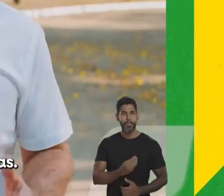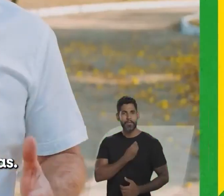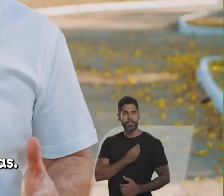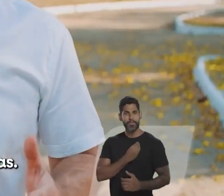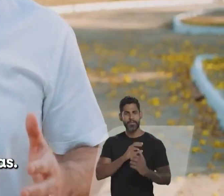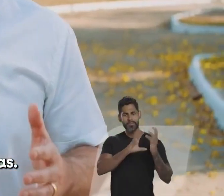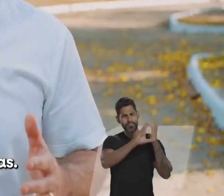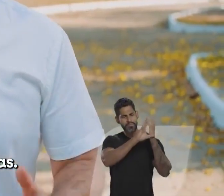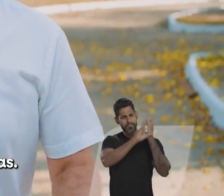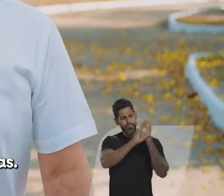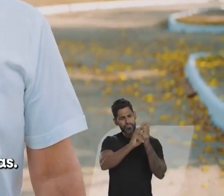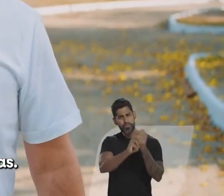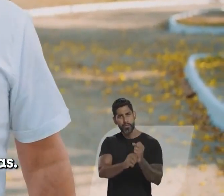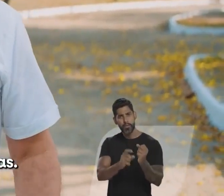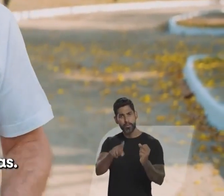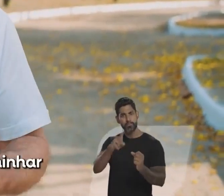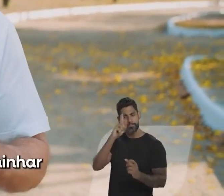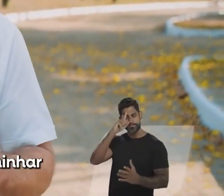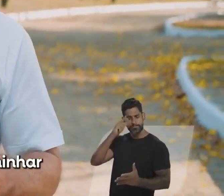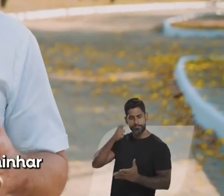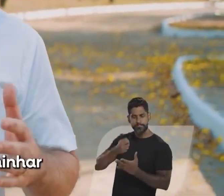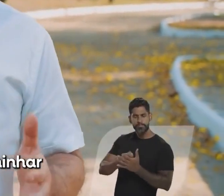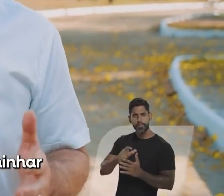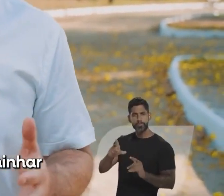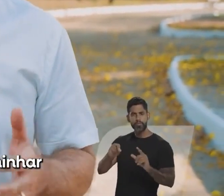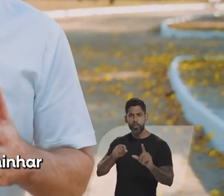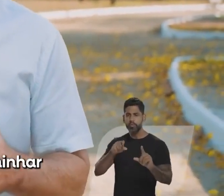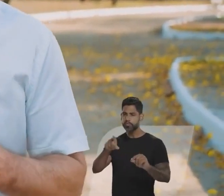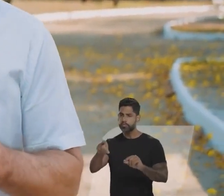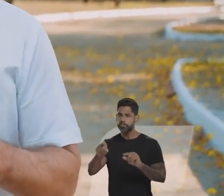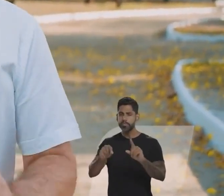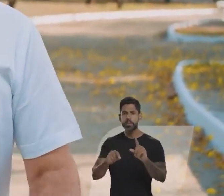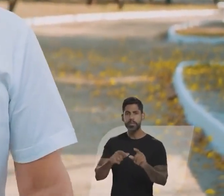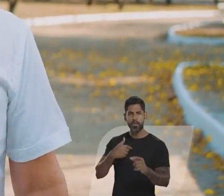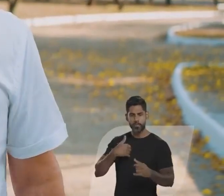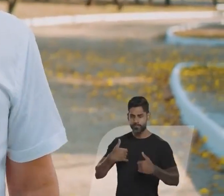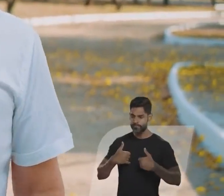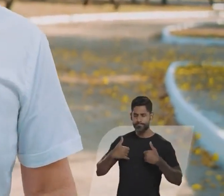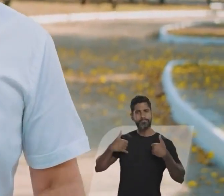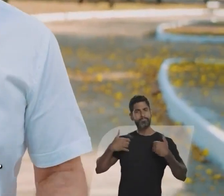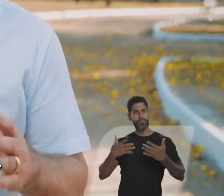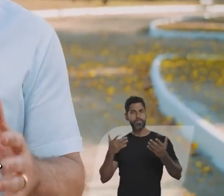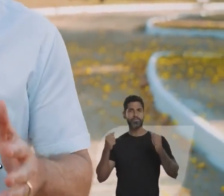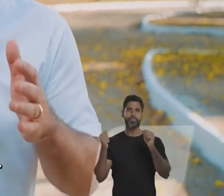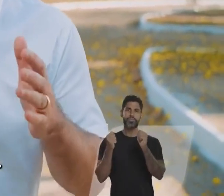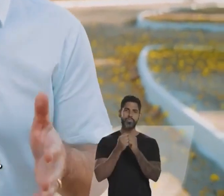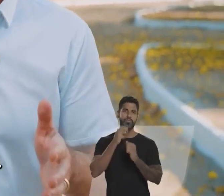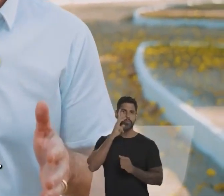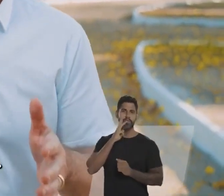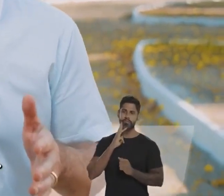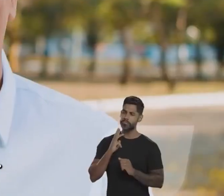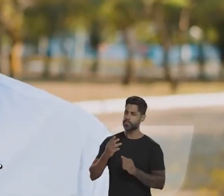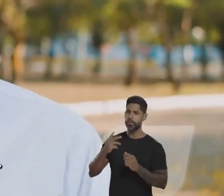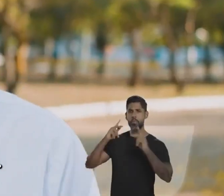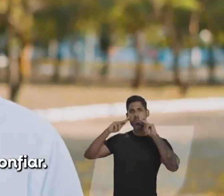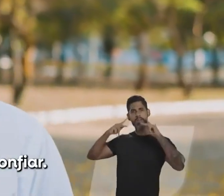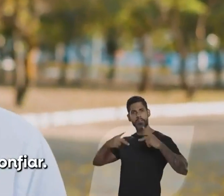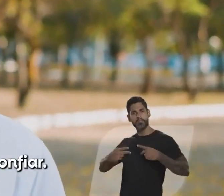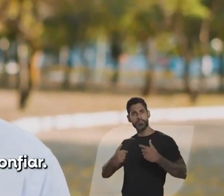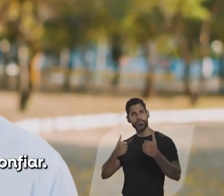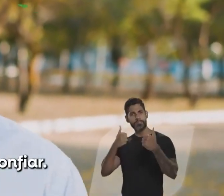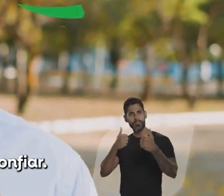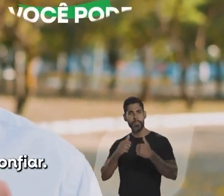A vida toda é sobre escolhas. Eu sinto a maior honra de caminhar junto com Queiroga, esse grande ser humano.